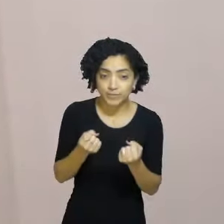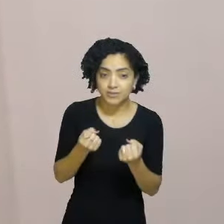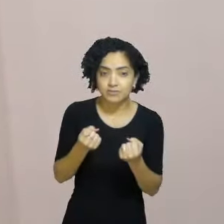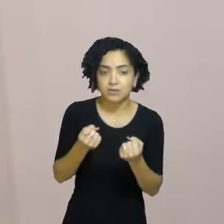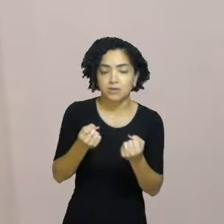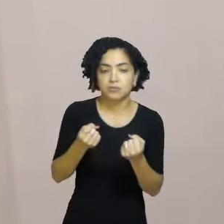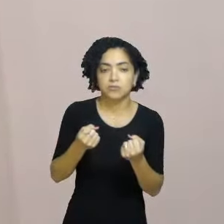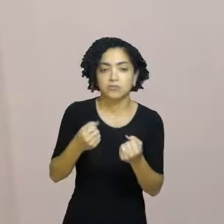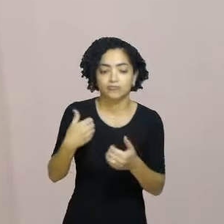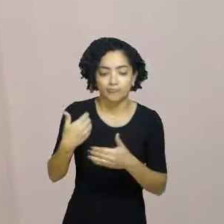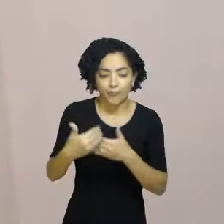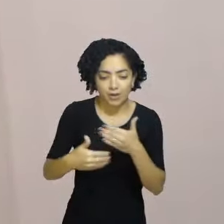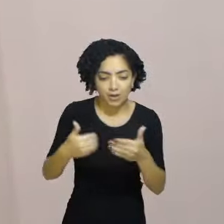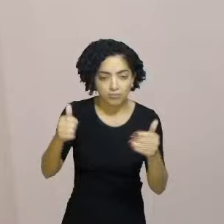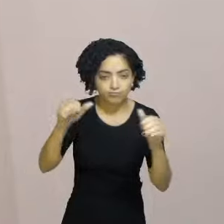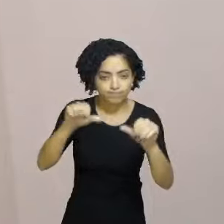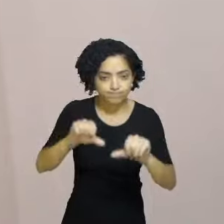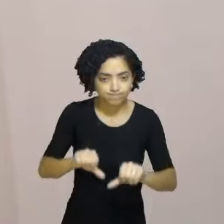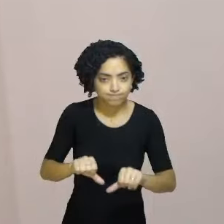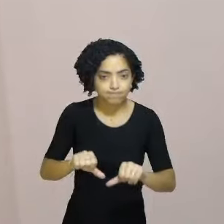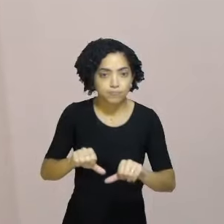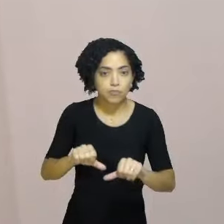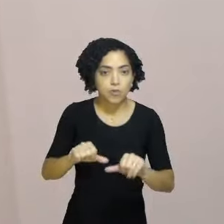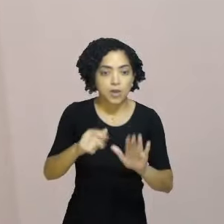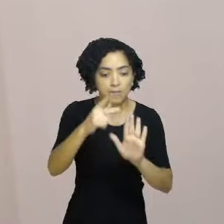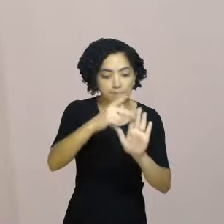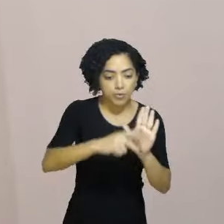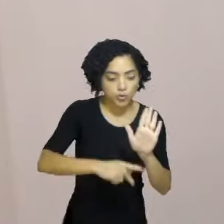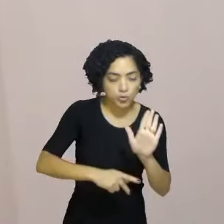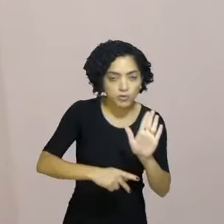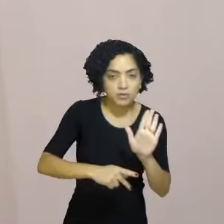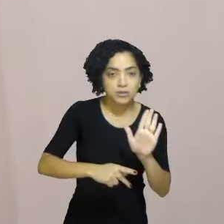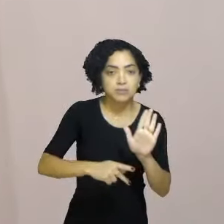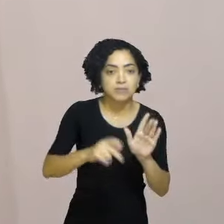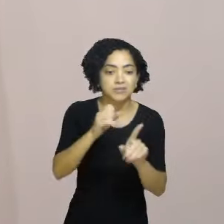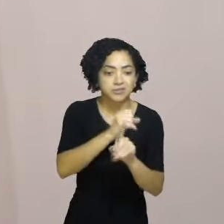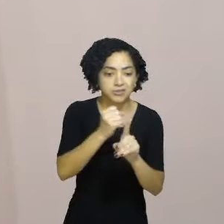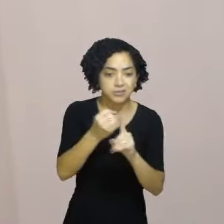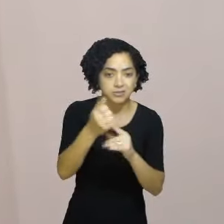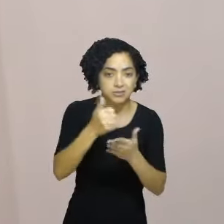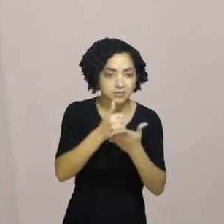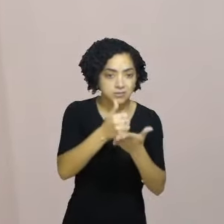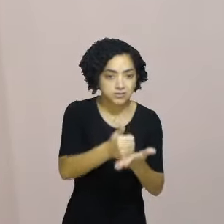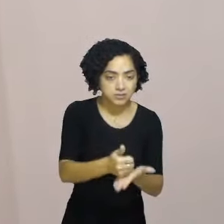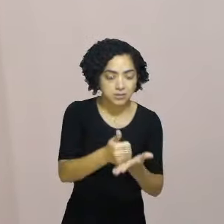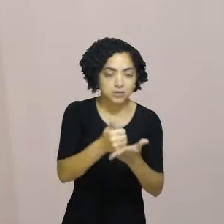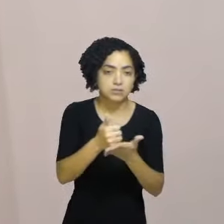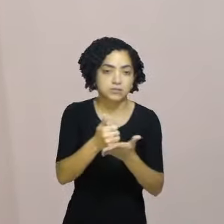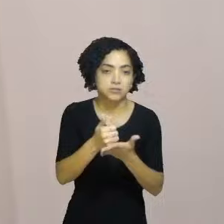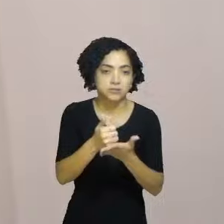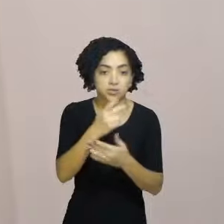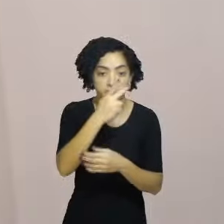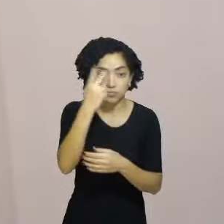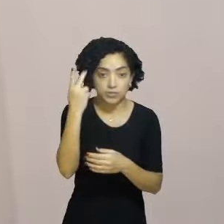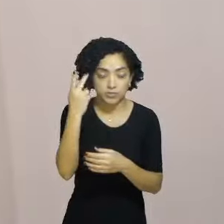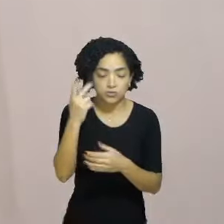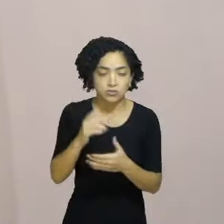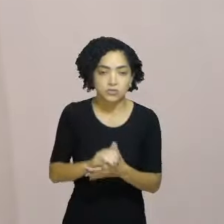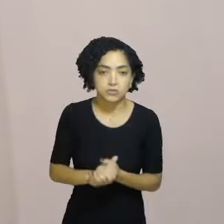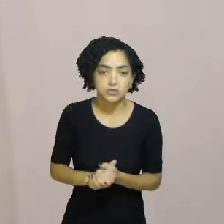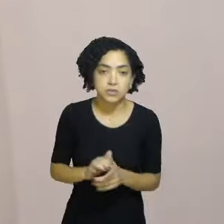com o custeio de programas assistenciais e de pessoal. Em